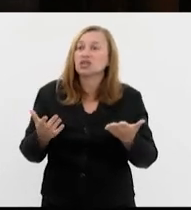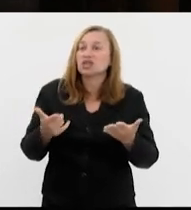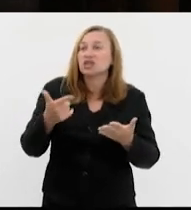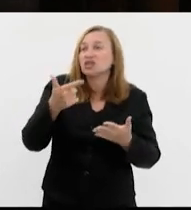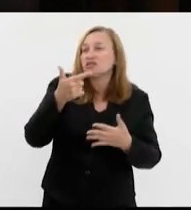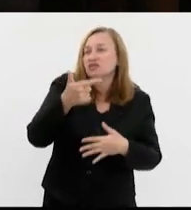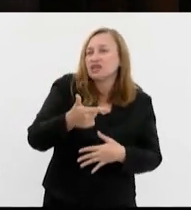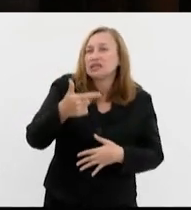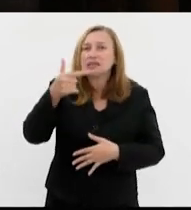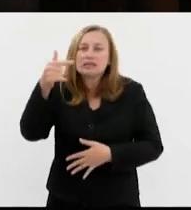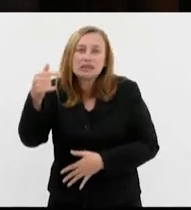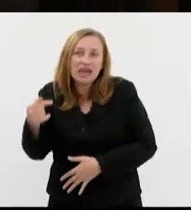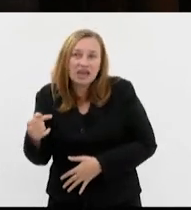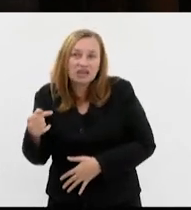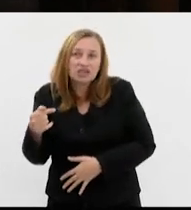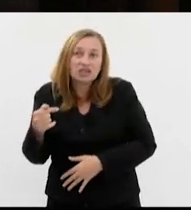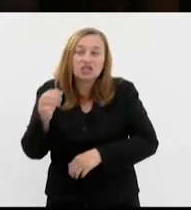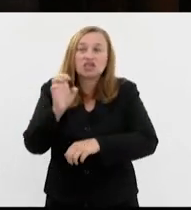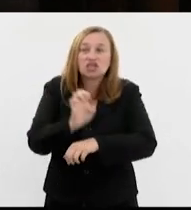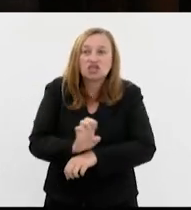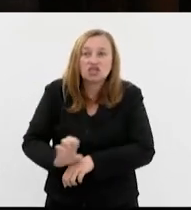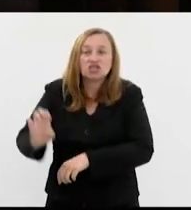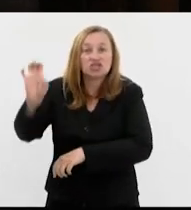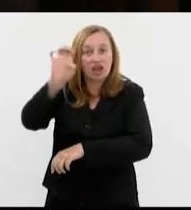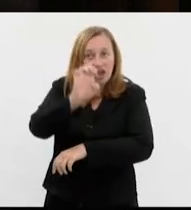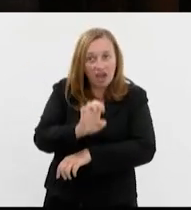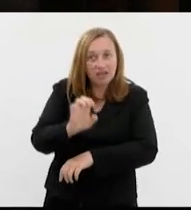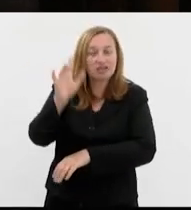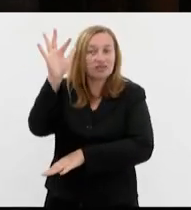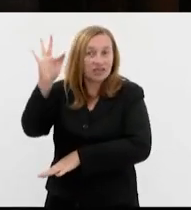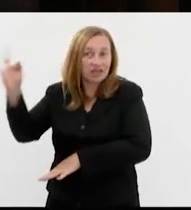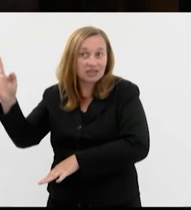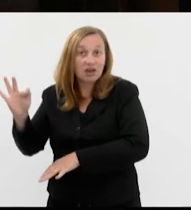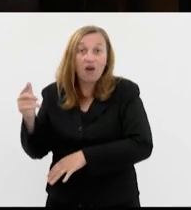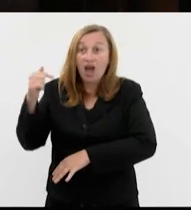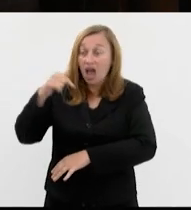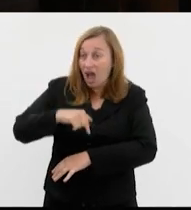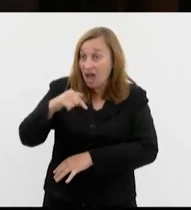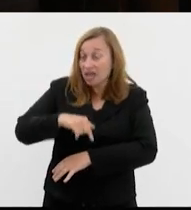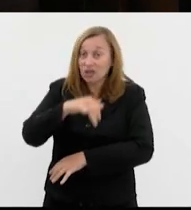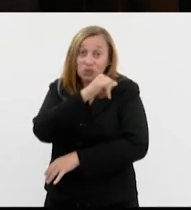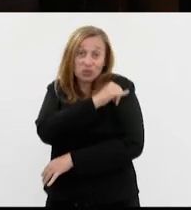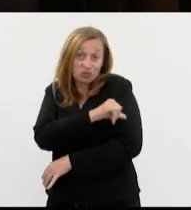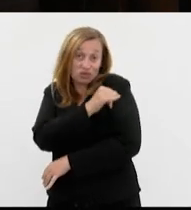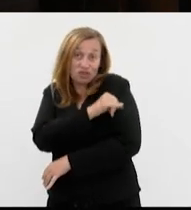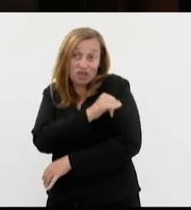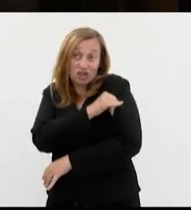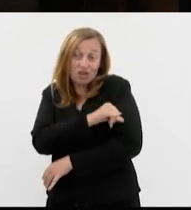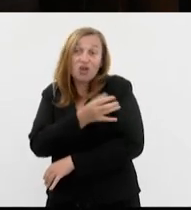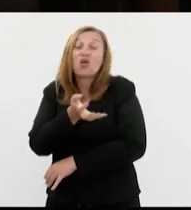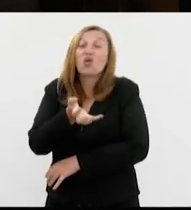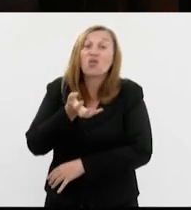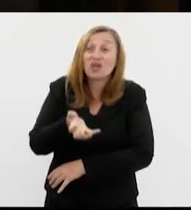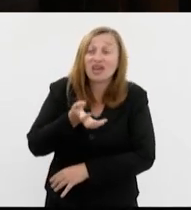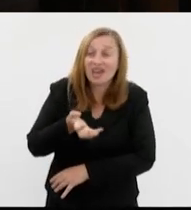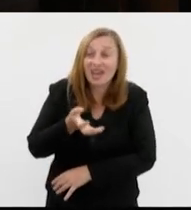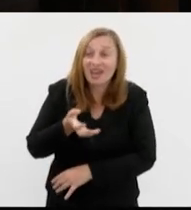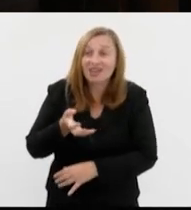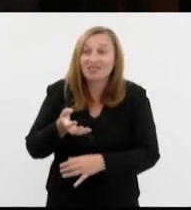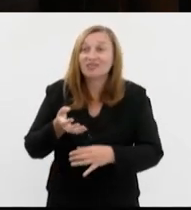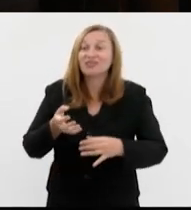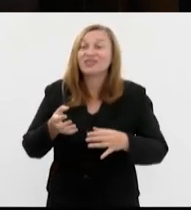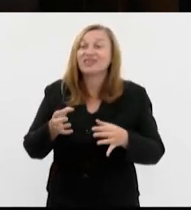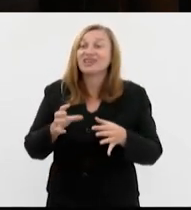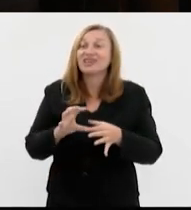nos 27 estados aí da nossa federação. Aqui no Rio de Janeiro, eu quero colocar à